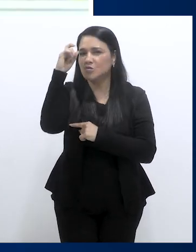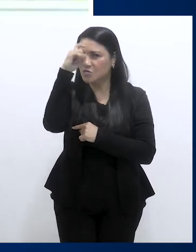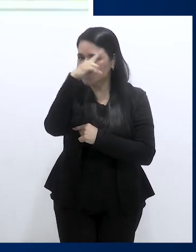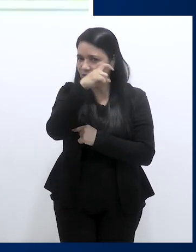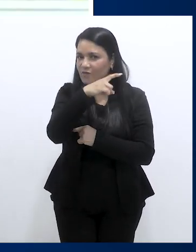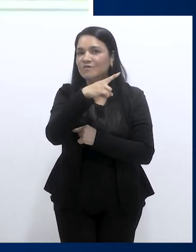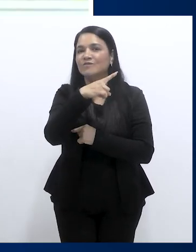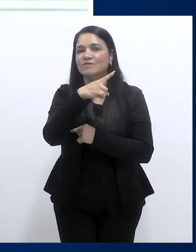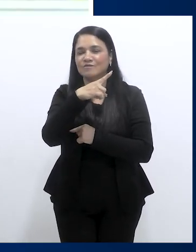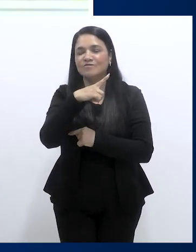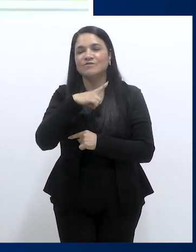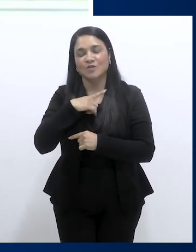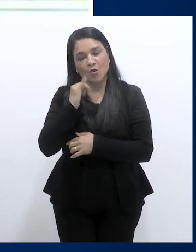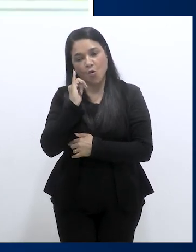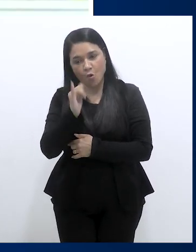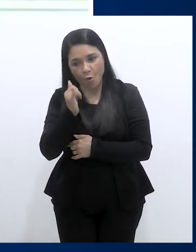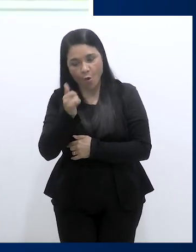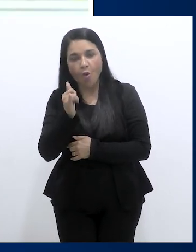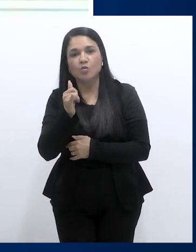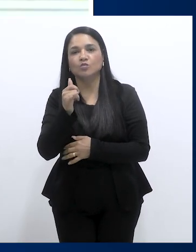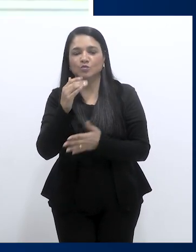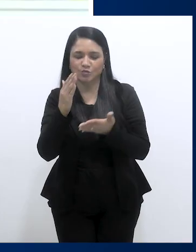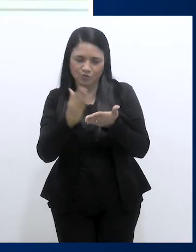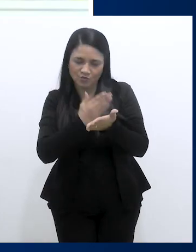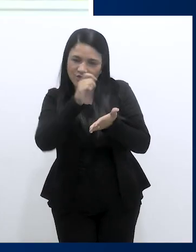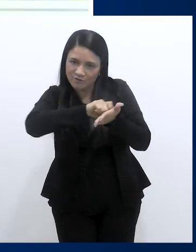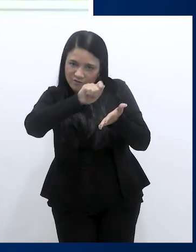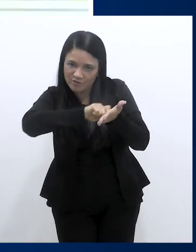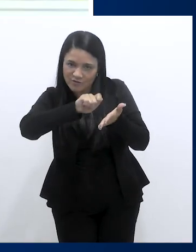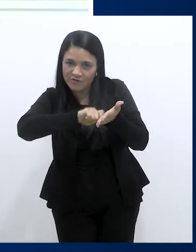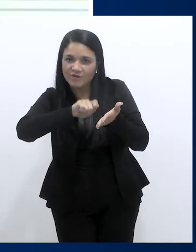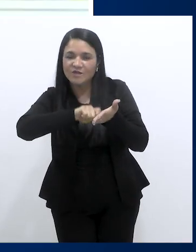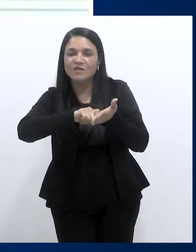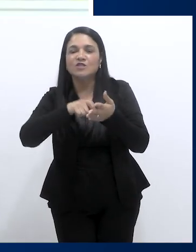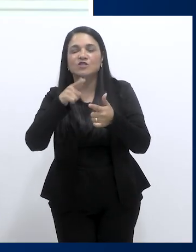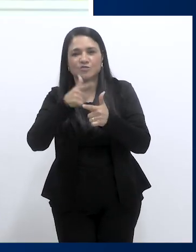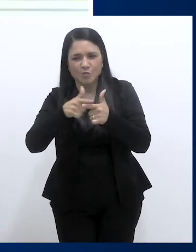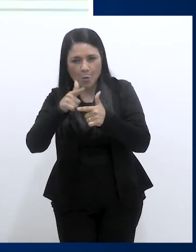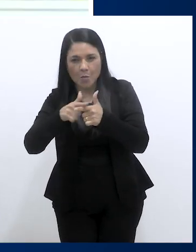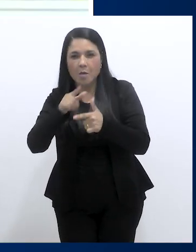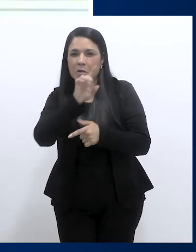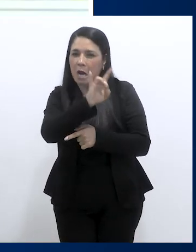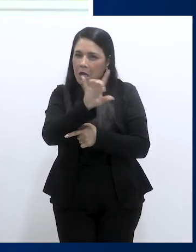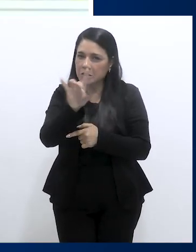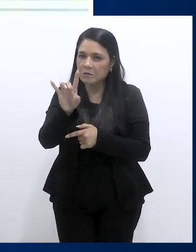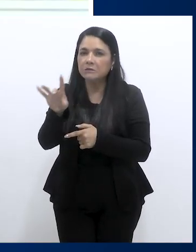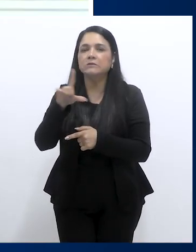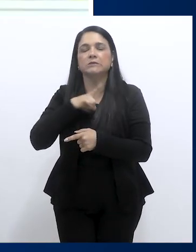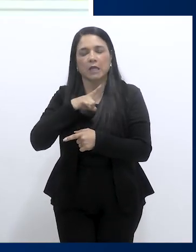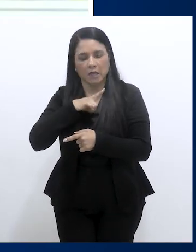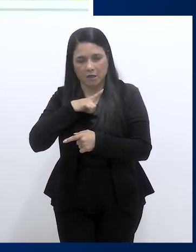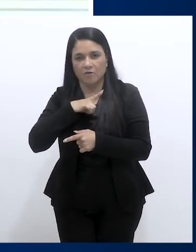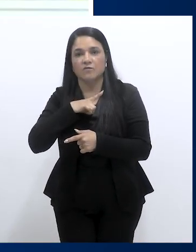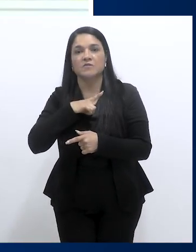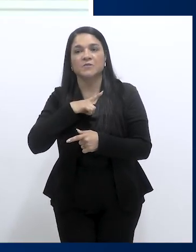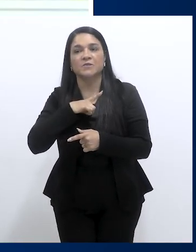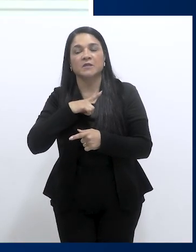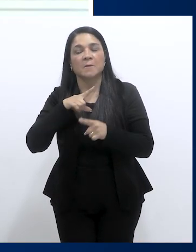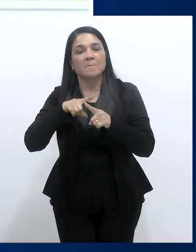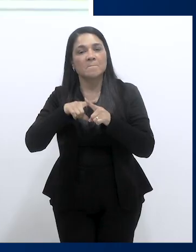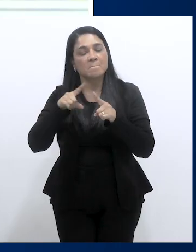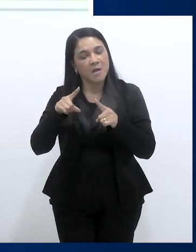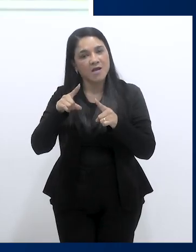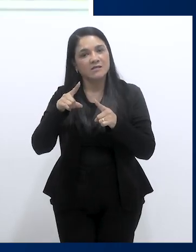muito difícil, né, eu conto essas coisas no livro, tivemos, né, problemas, cada um o seu,